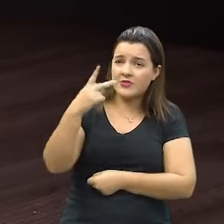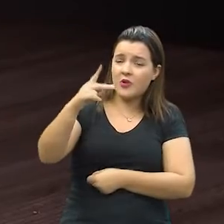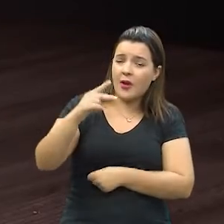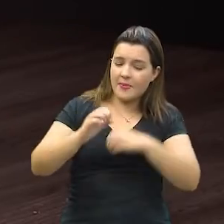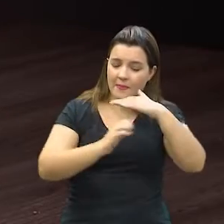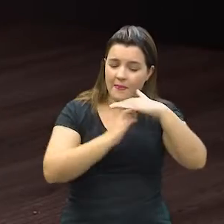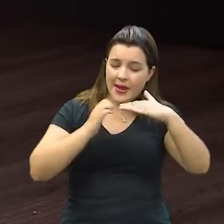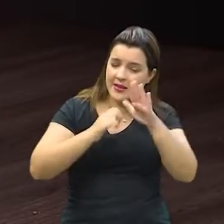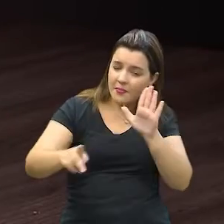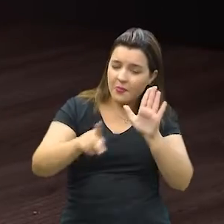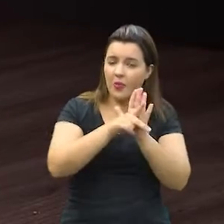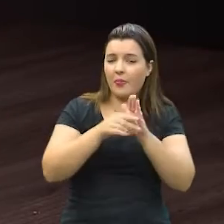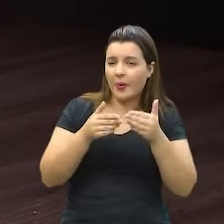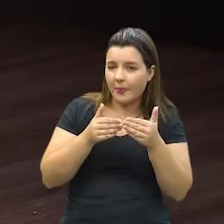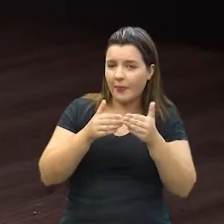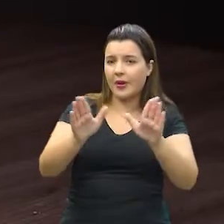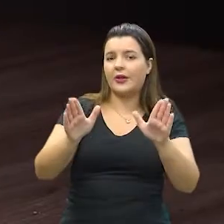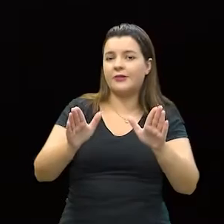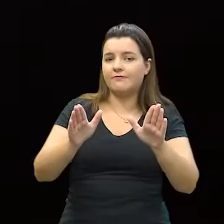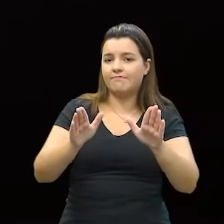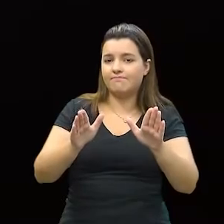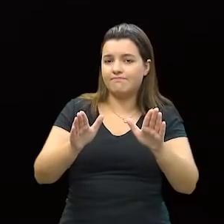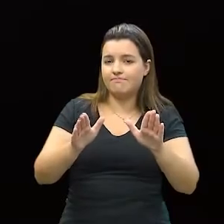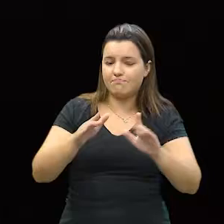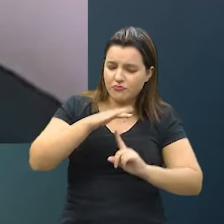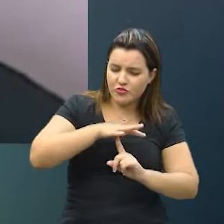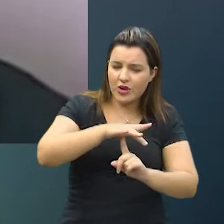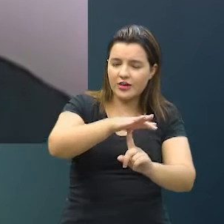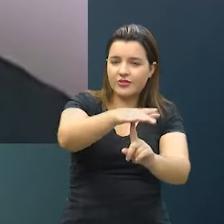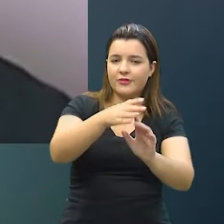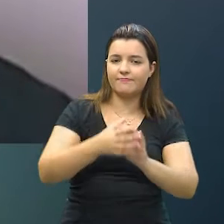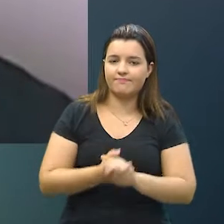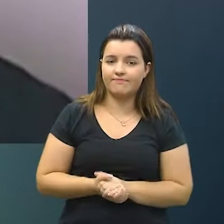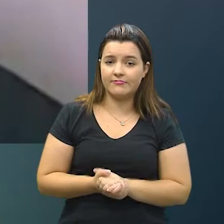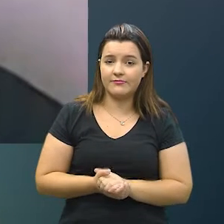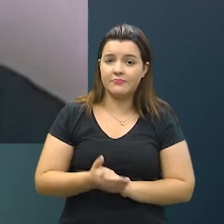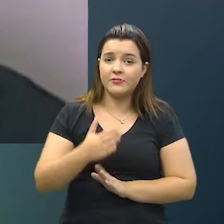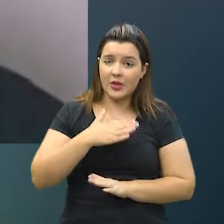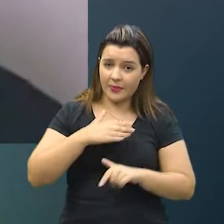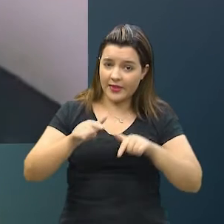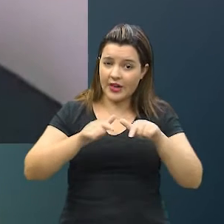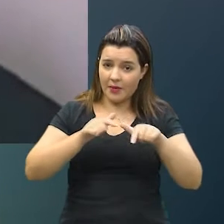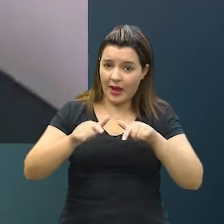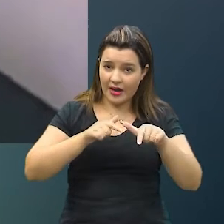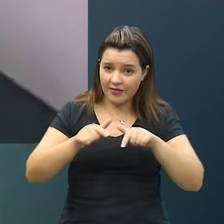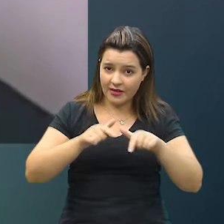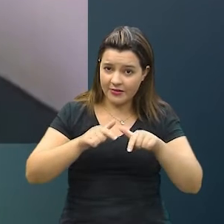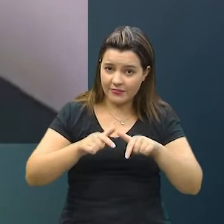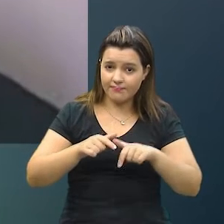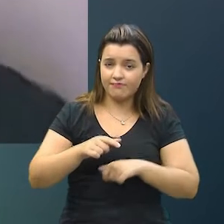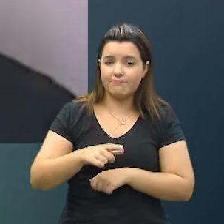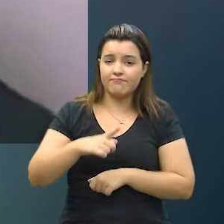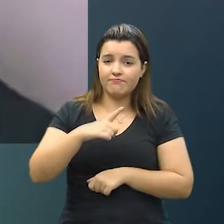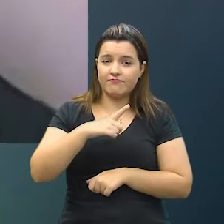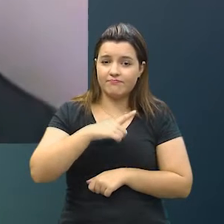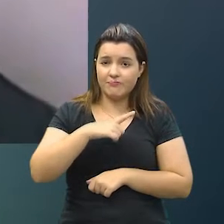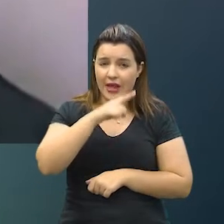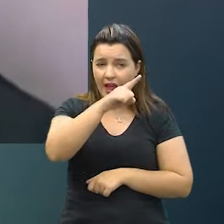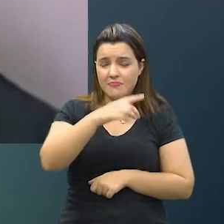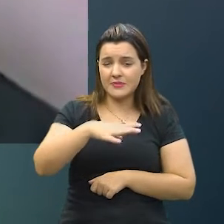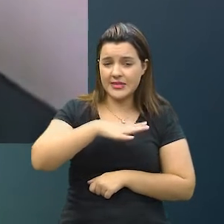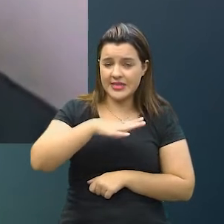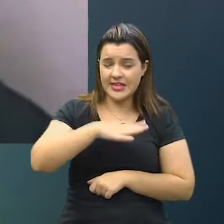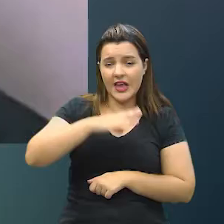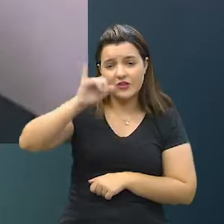o seu próprio negócio e neste segmento? Eu trabalhava numa empresa que prestava serviço para a cidade de